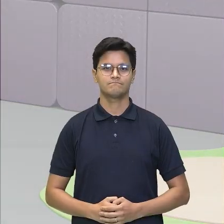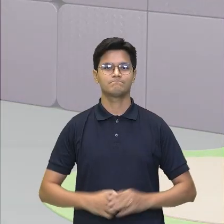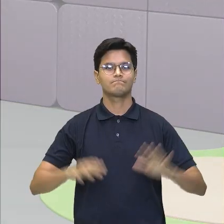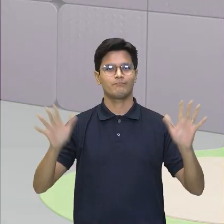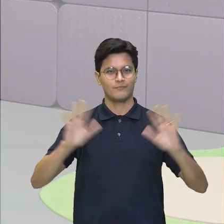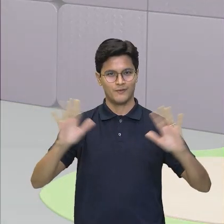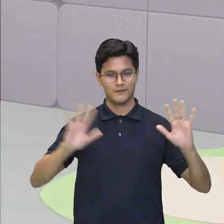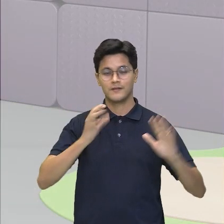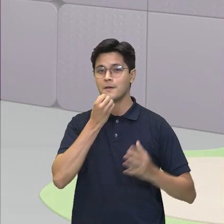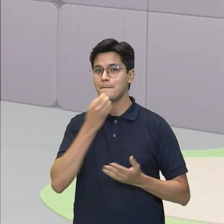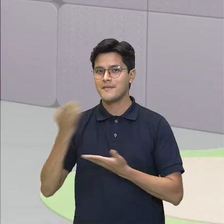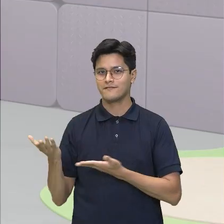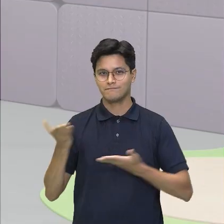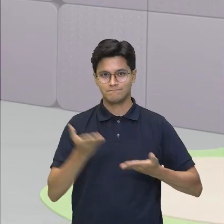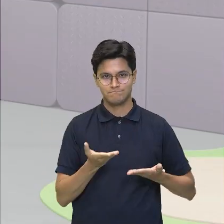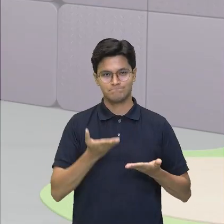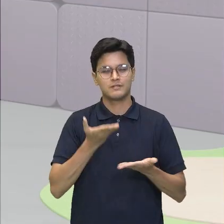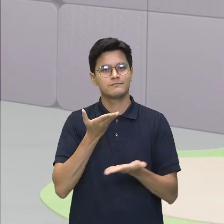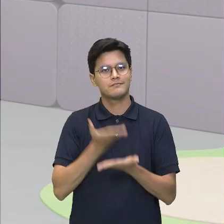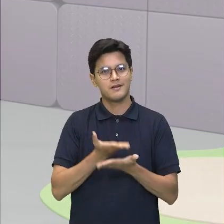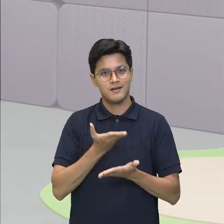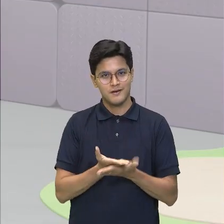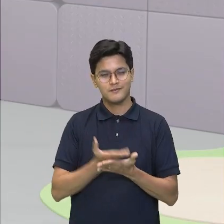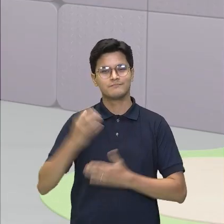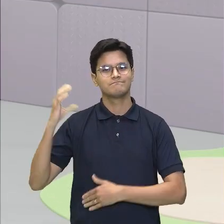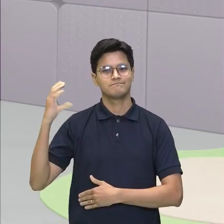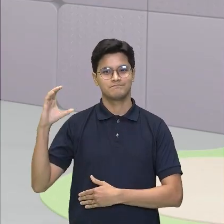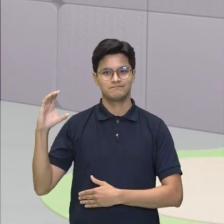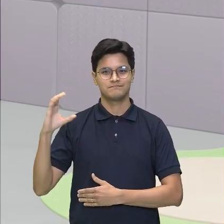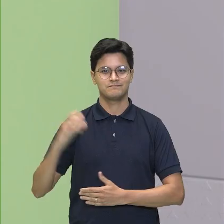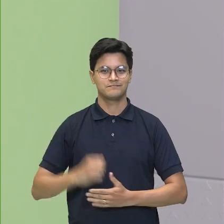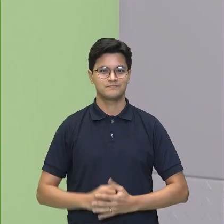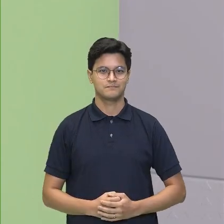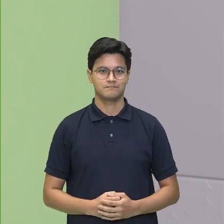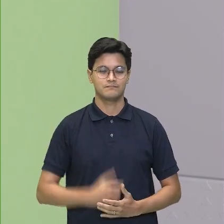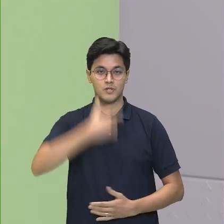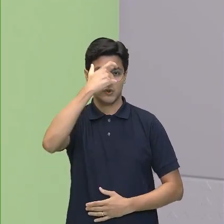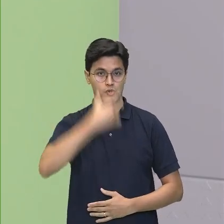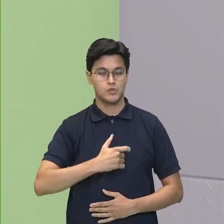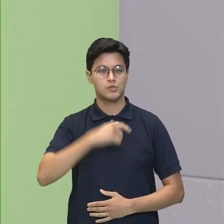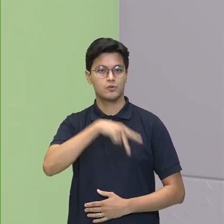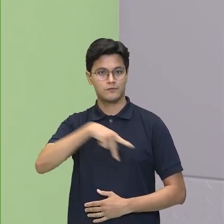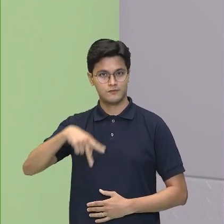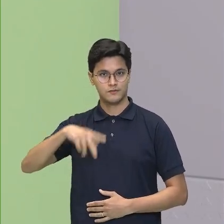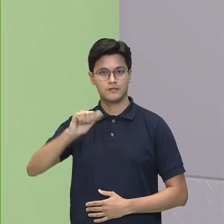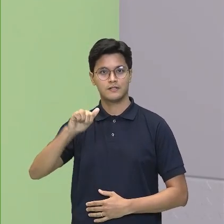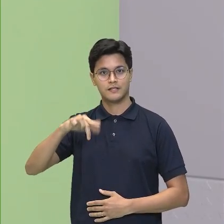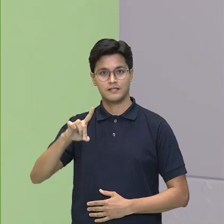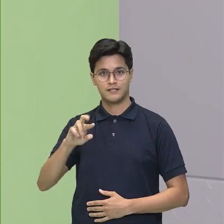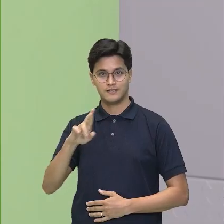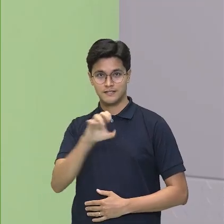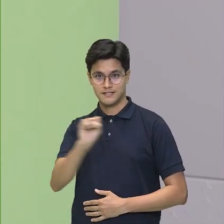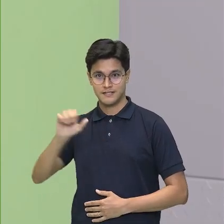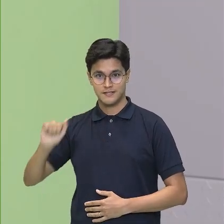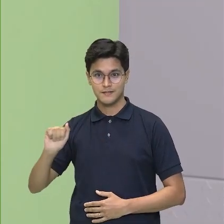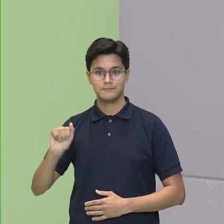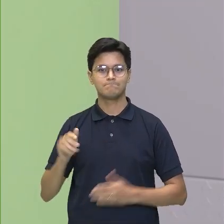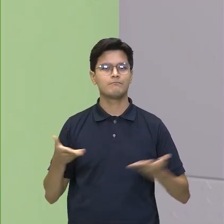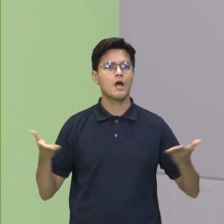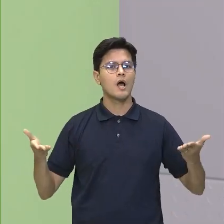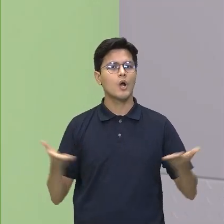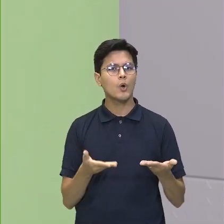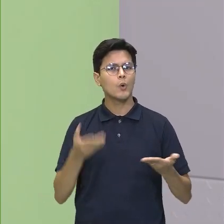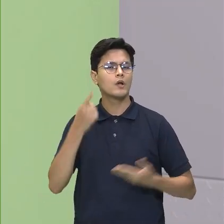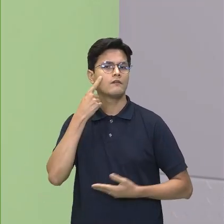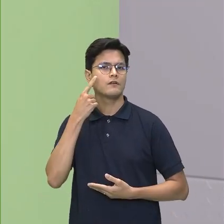Olá, sejam todos muito bem-vindos a mais uma aula de ciências. Eu sou a professora Andressa Primavera e nesse momento vamos ver